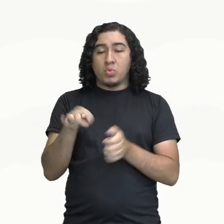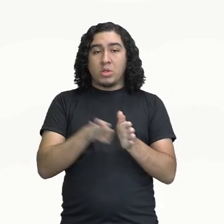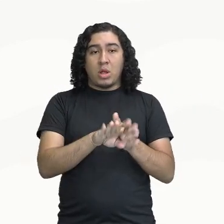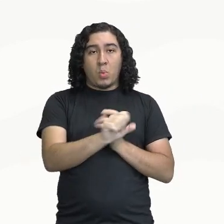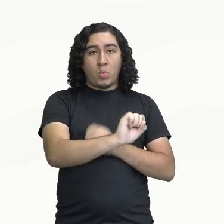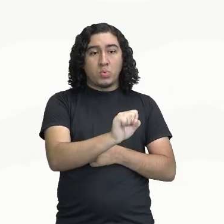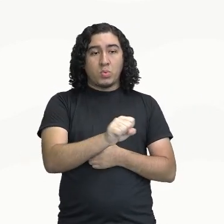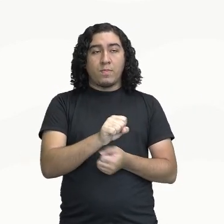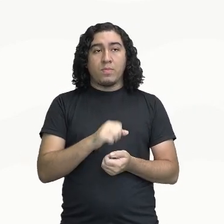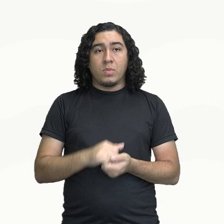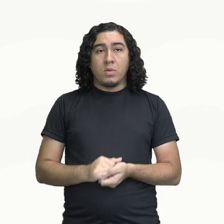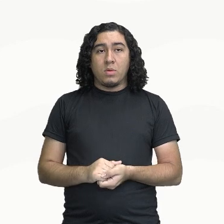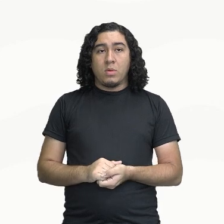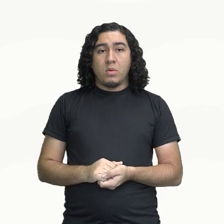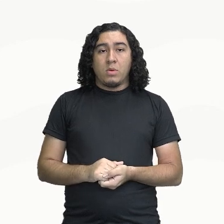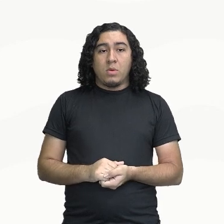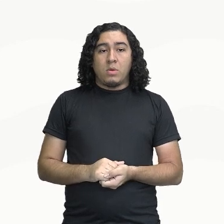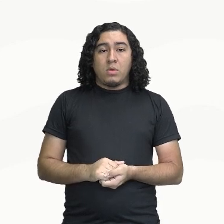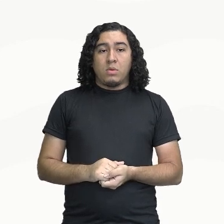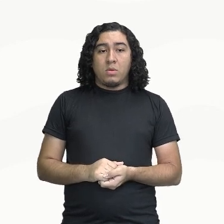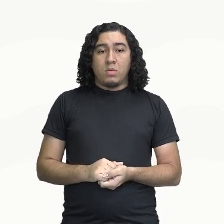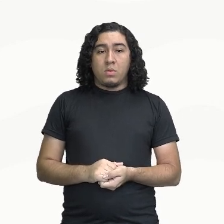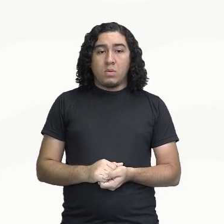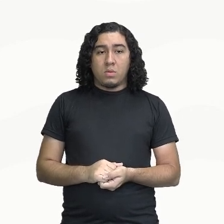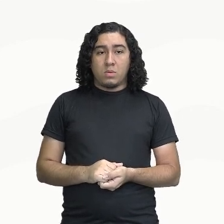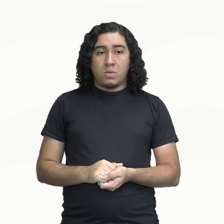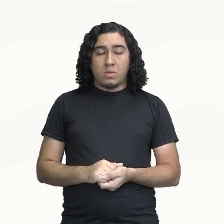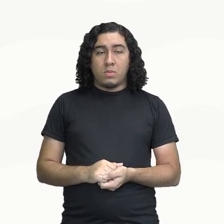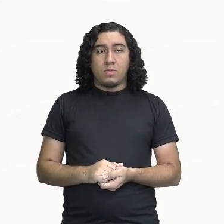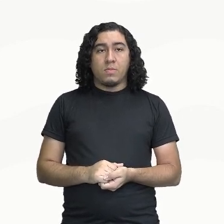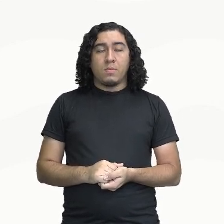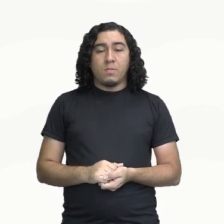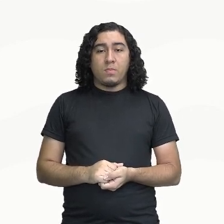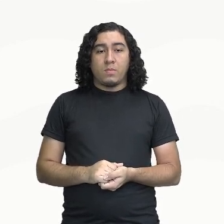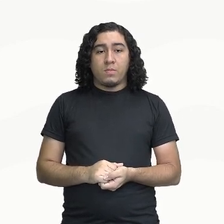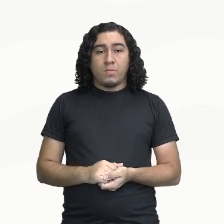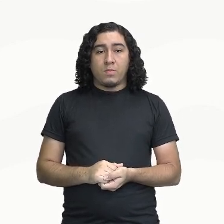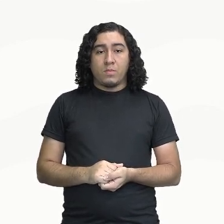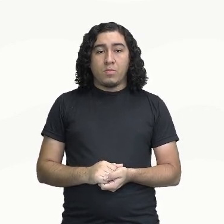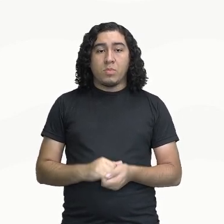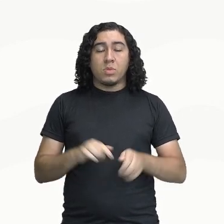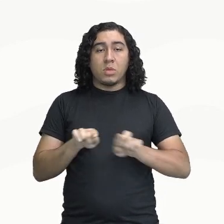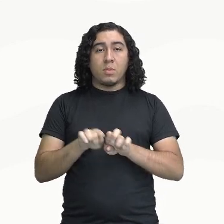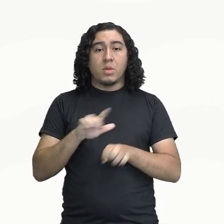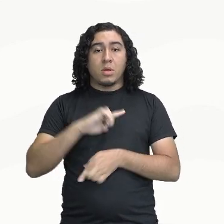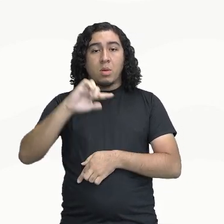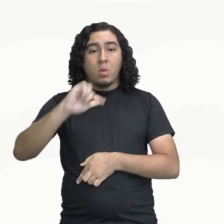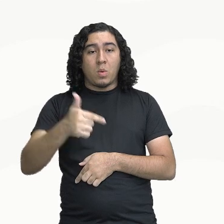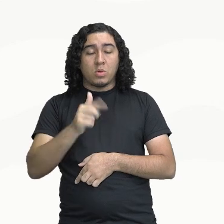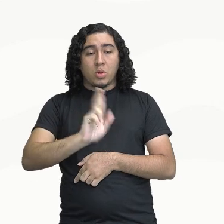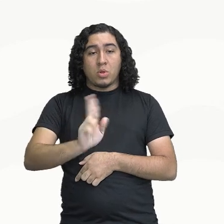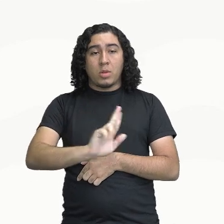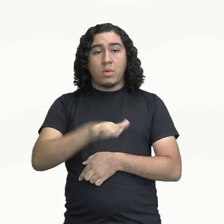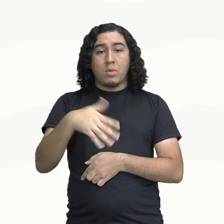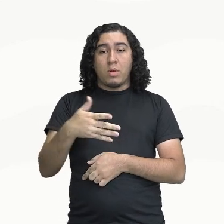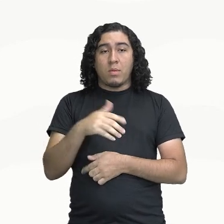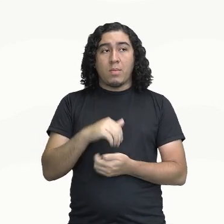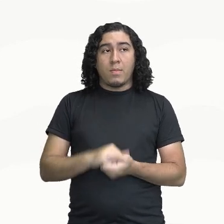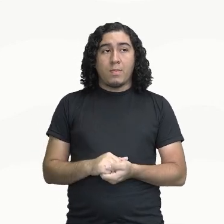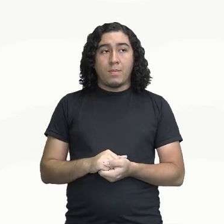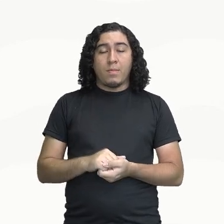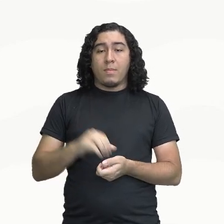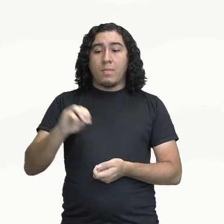8. Isso, e temos mais uma medida de tendência central que nós chamamos aí de